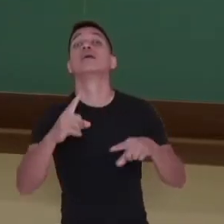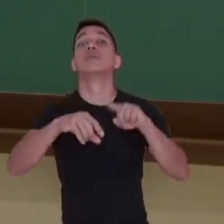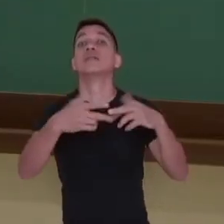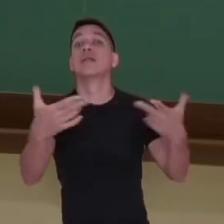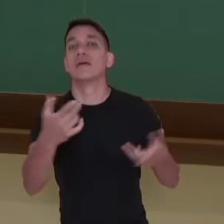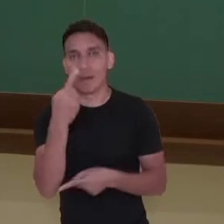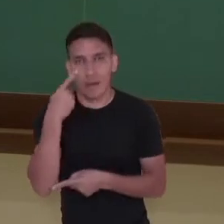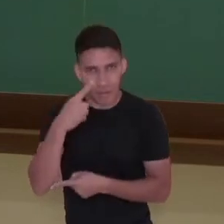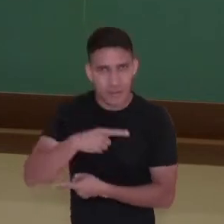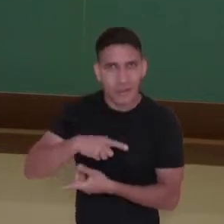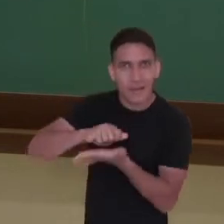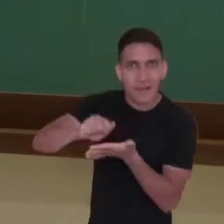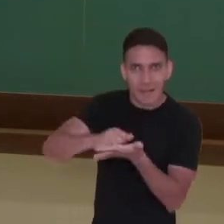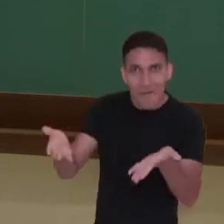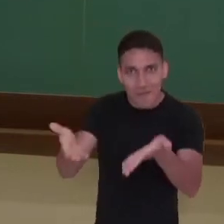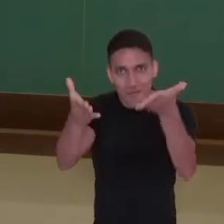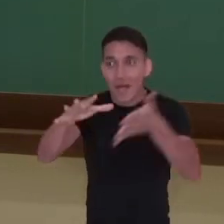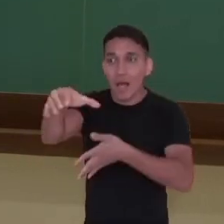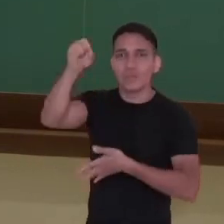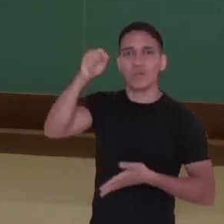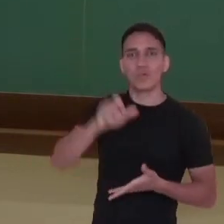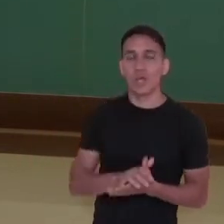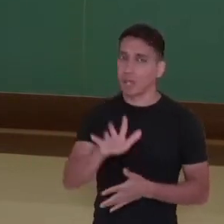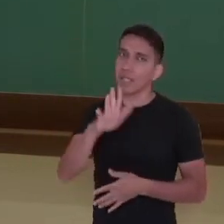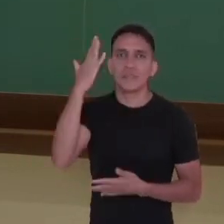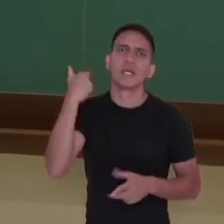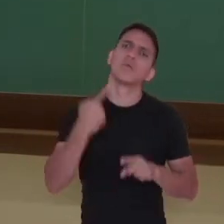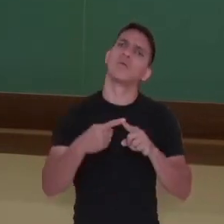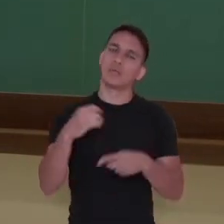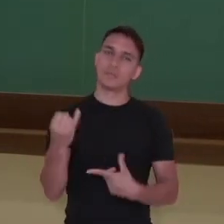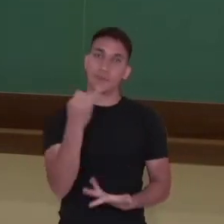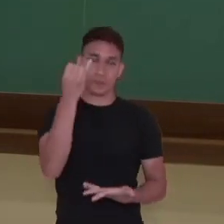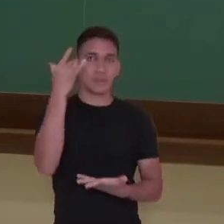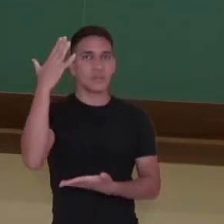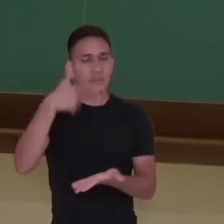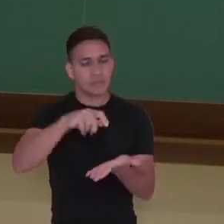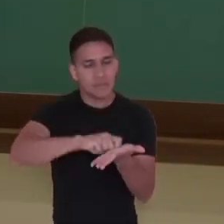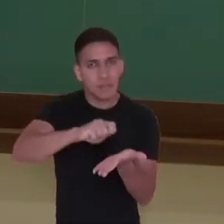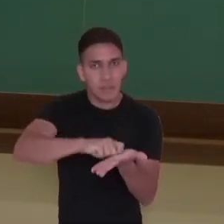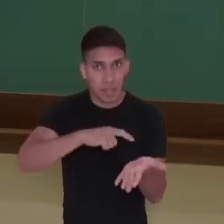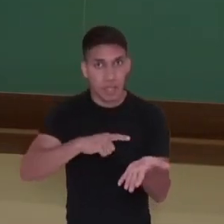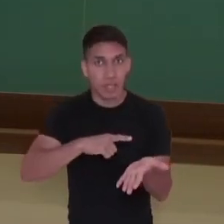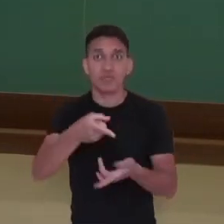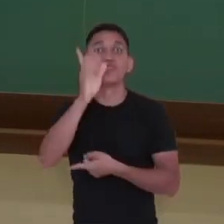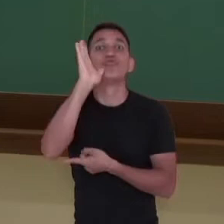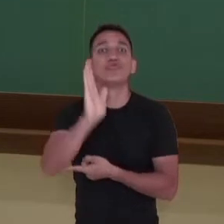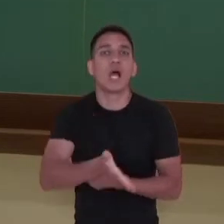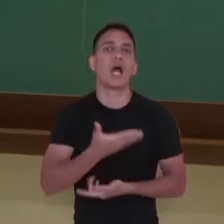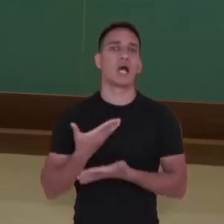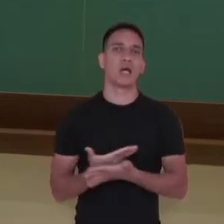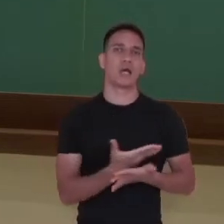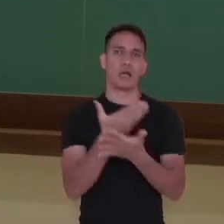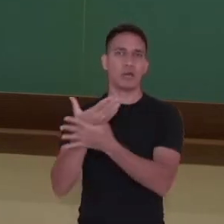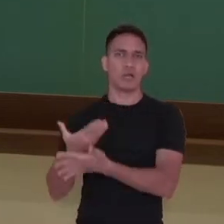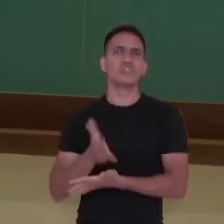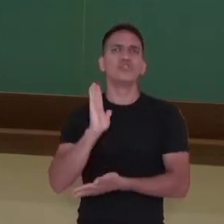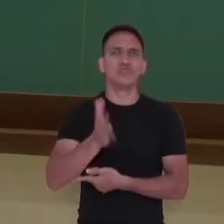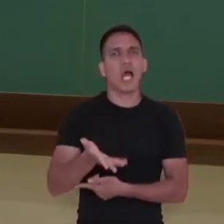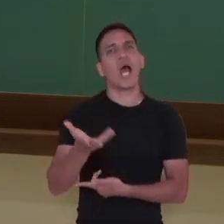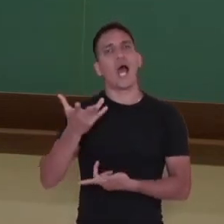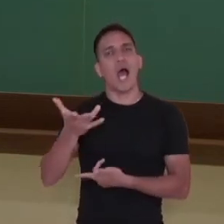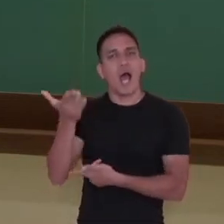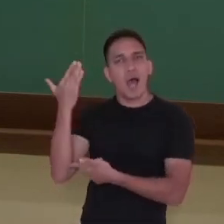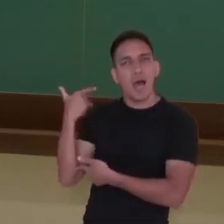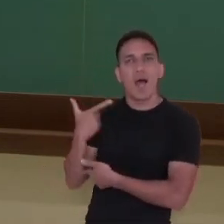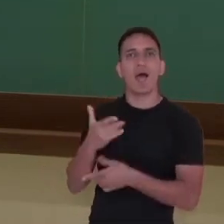Cadê o seu caderno? Corre lá para pegar. Sabe por que é importante ter o caderno em mãos? Você já estudou, você já